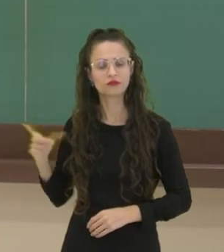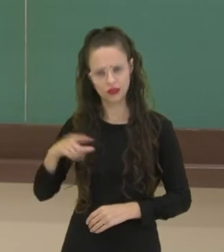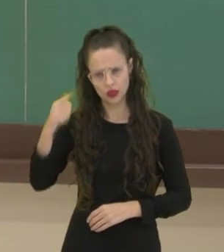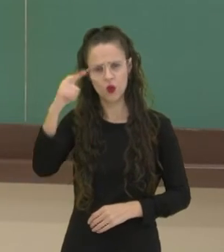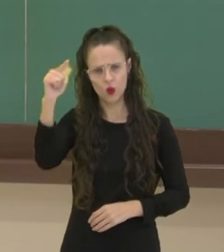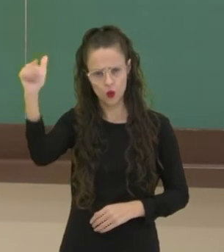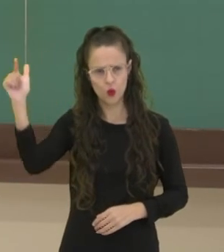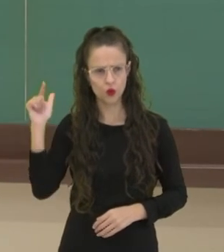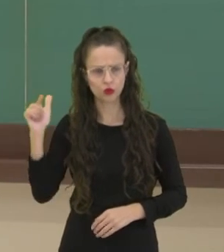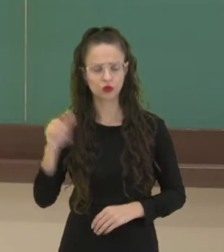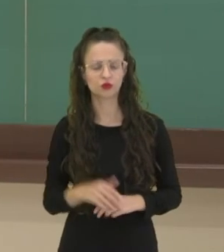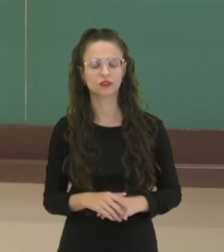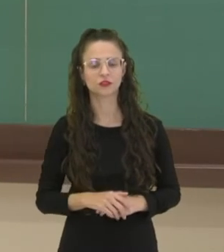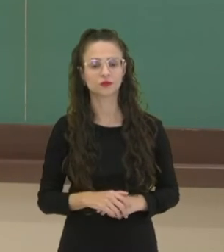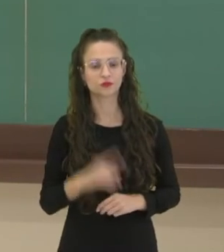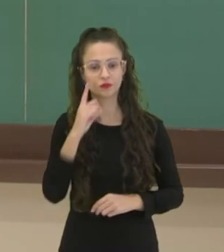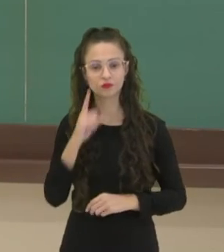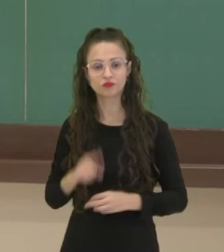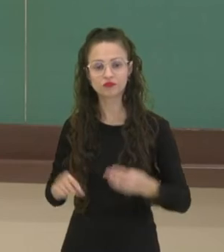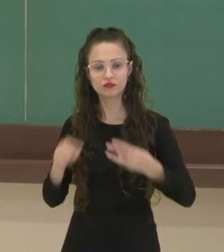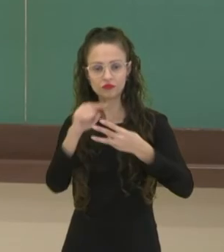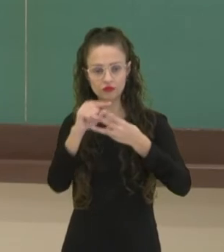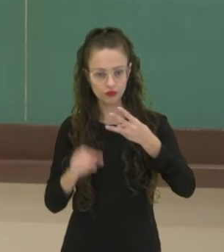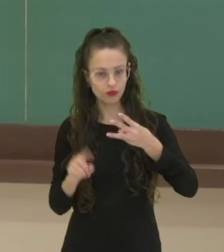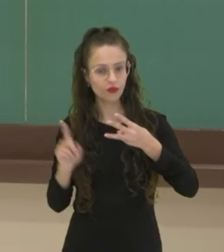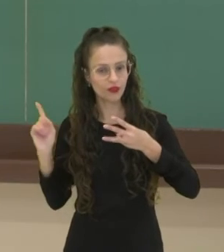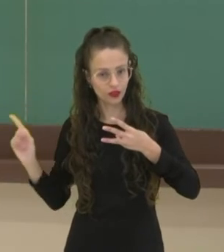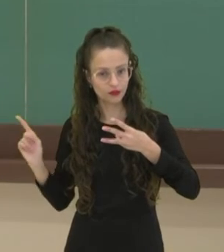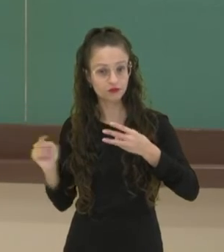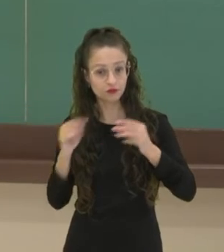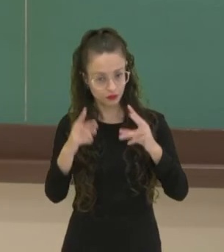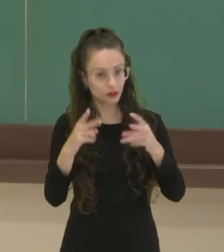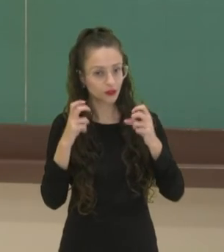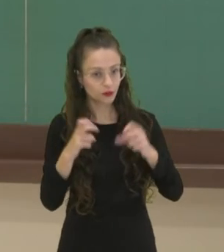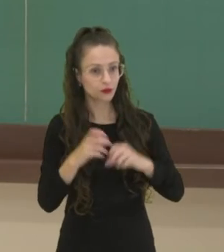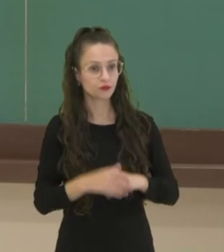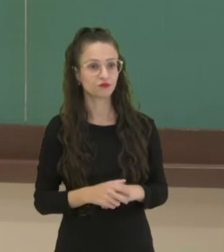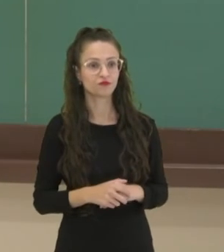outros: paráfrase, apropriação e paródia. Percebeu?